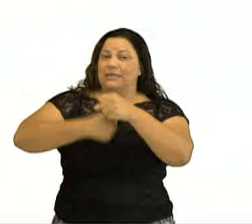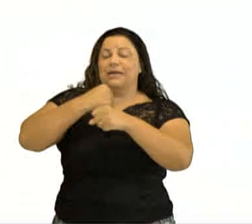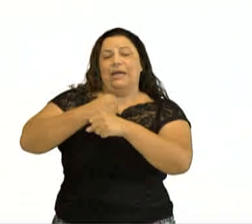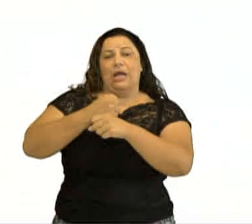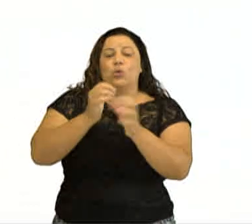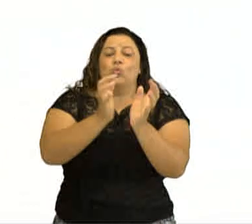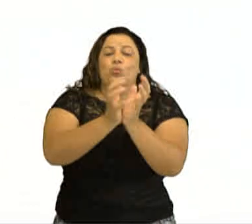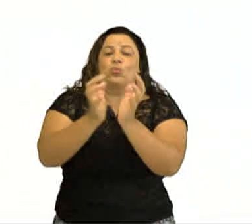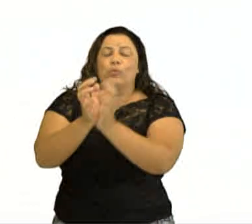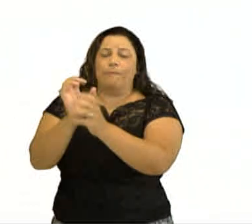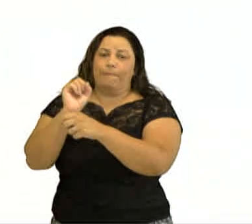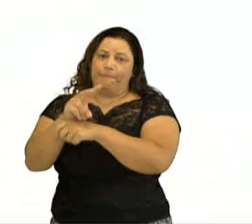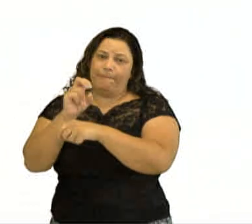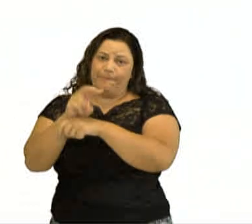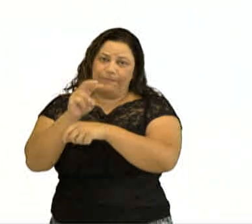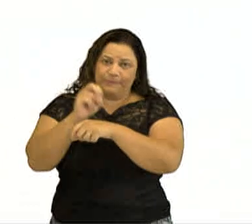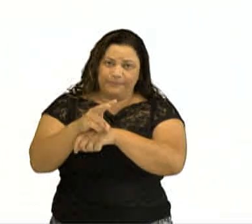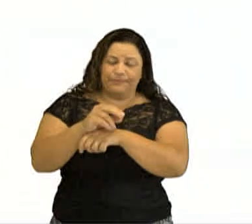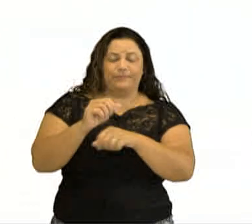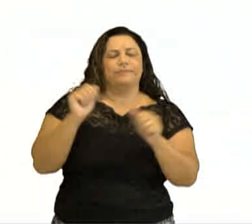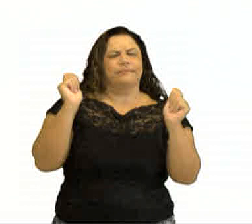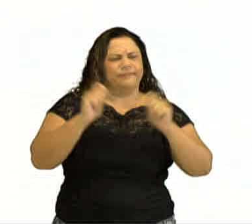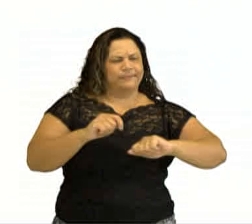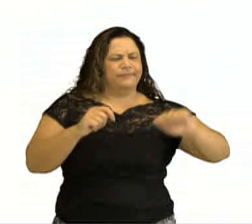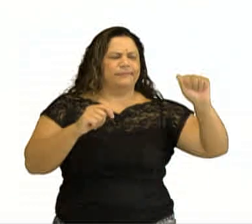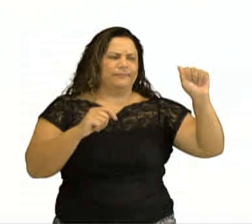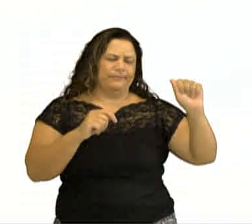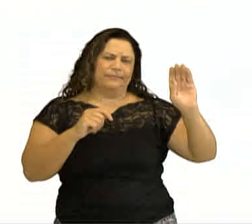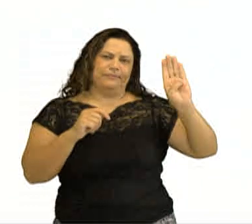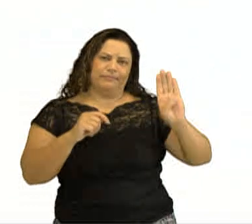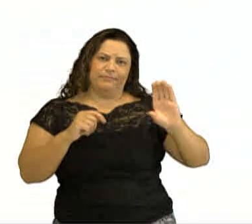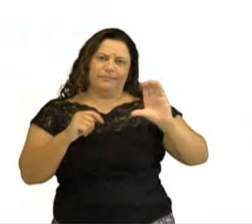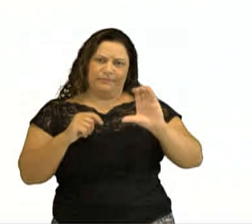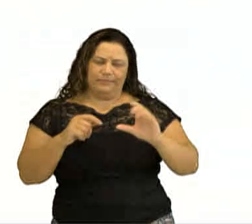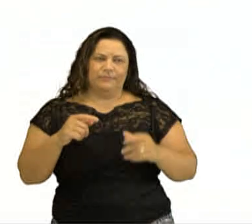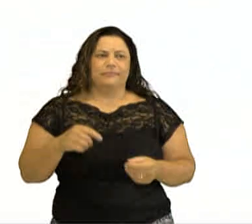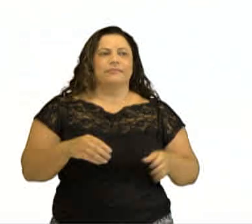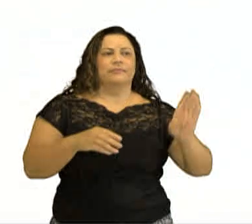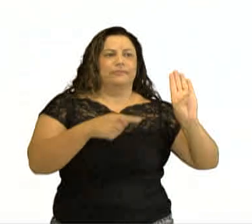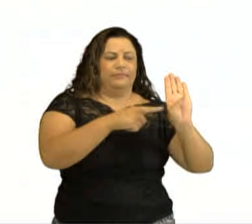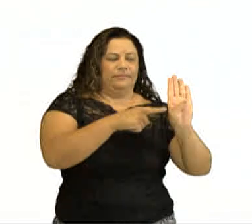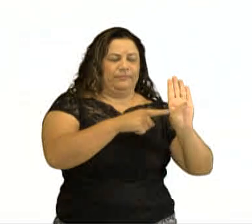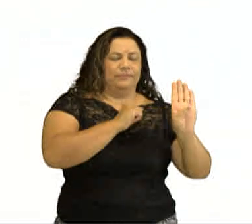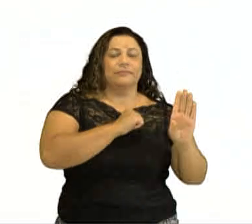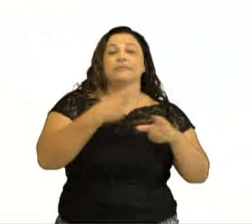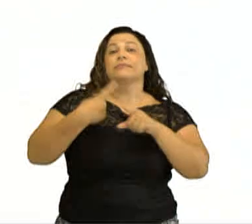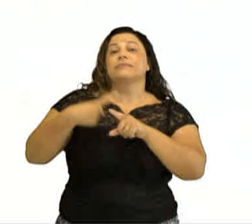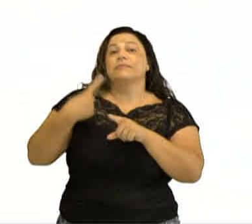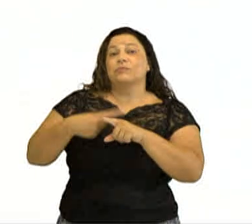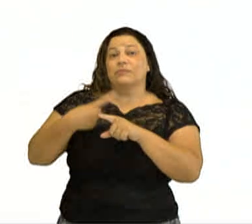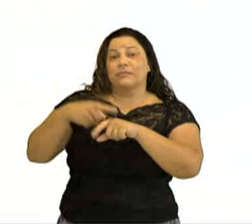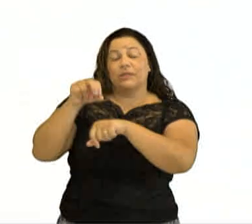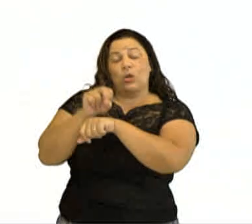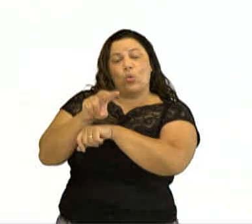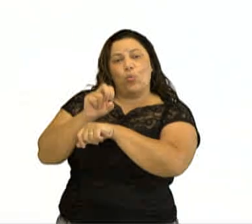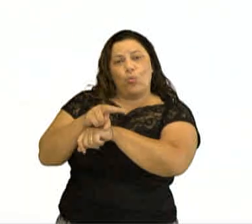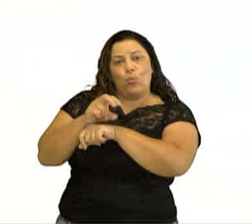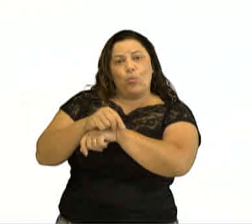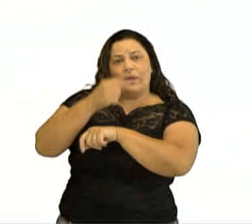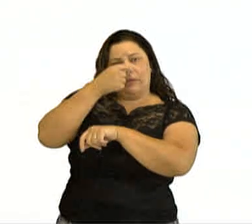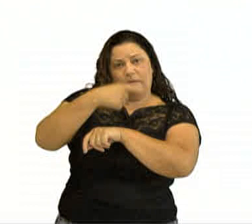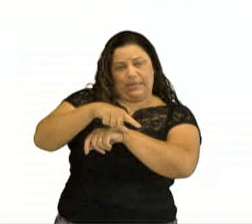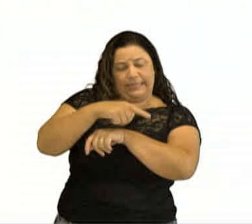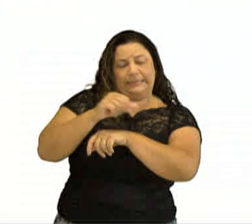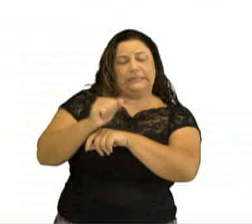influenza, podendo ser A, B ou C. Letra B, porque o vírus influenza apresenta